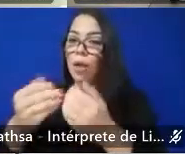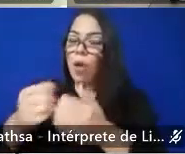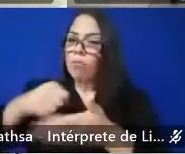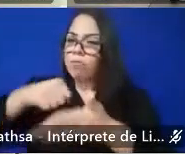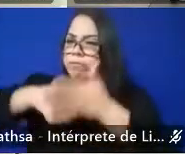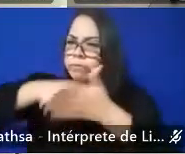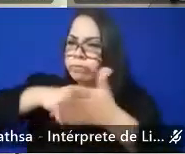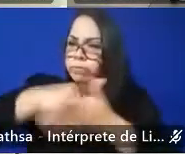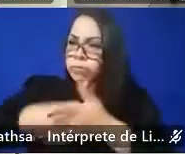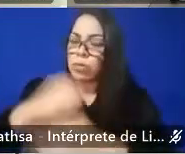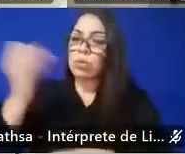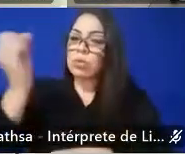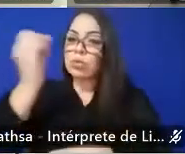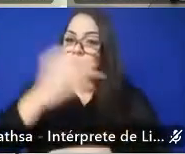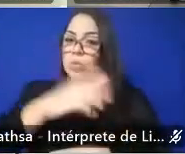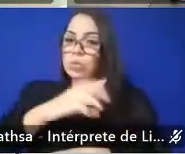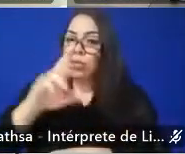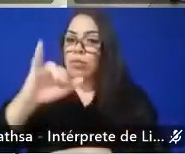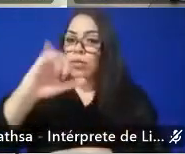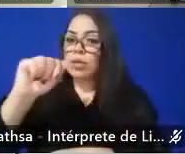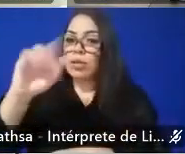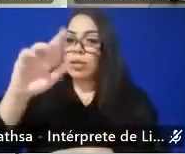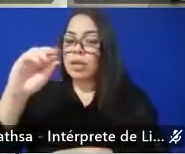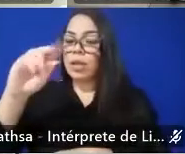de Ricardo Ribeiro Martins